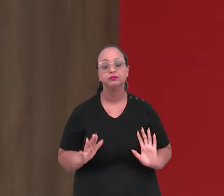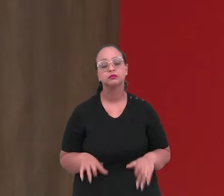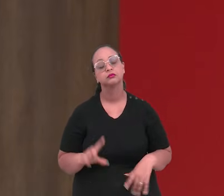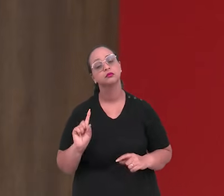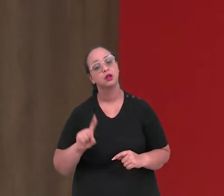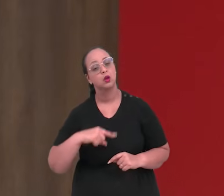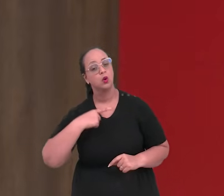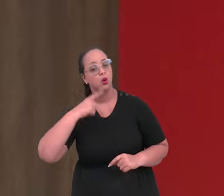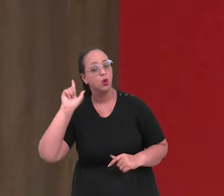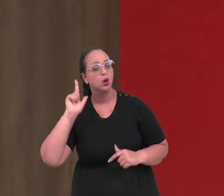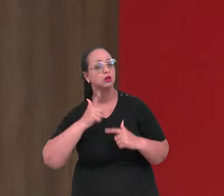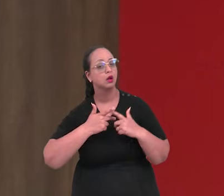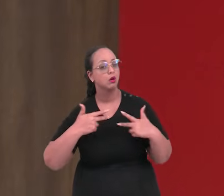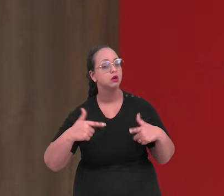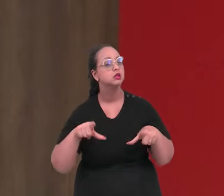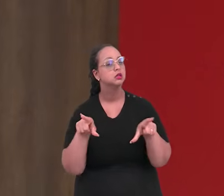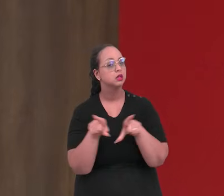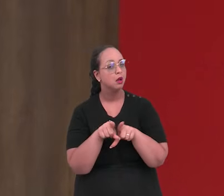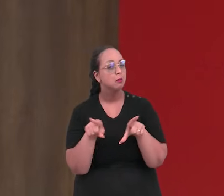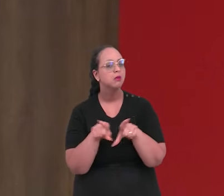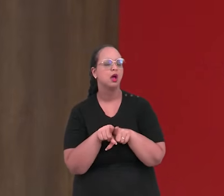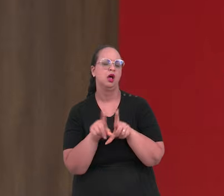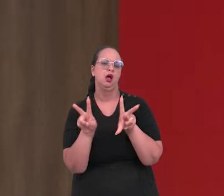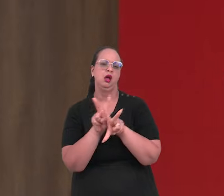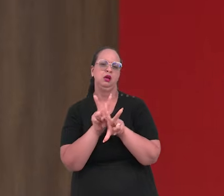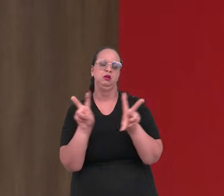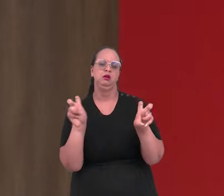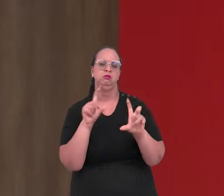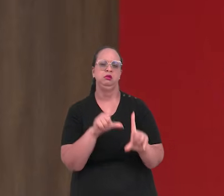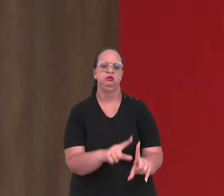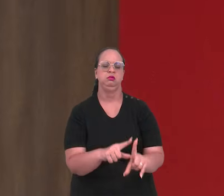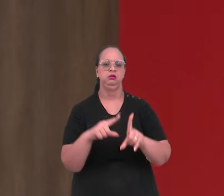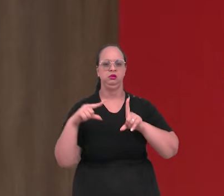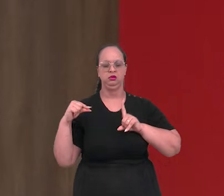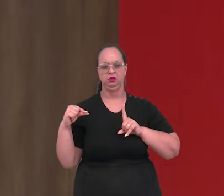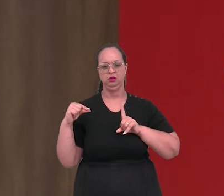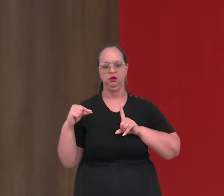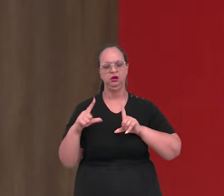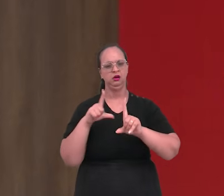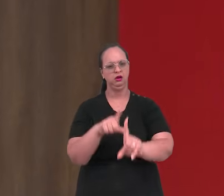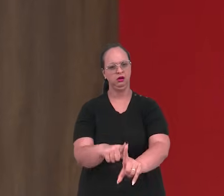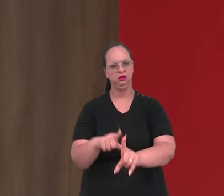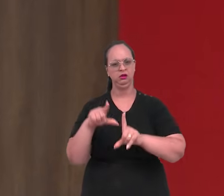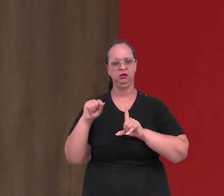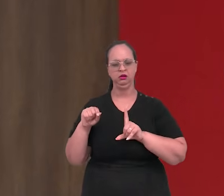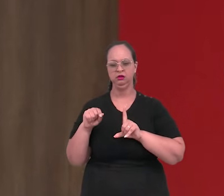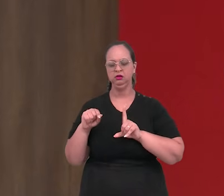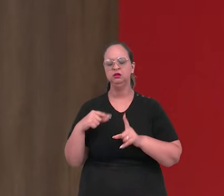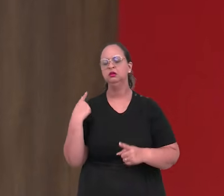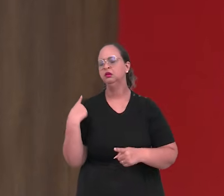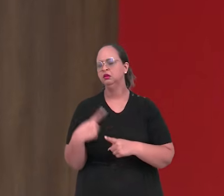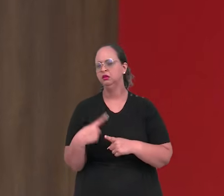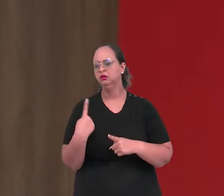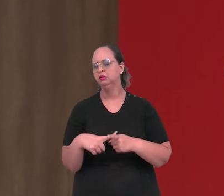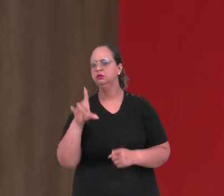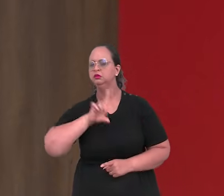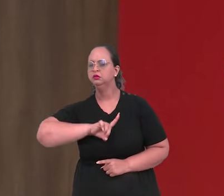ponto interessante também, a eleição incondicional que Calvino pregava. Ou